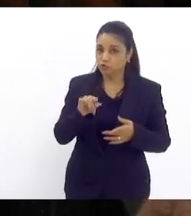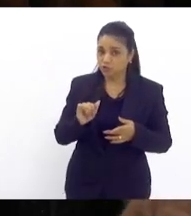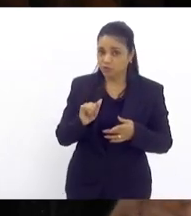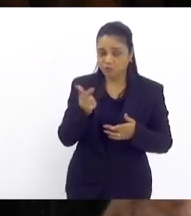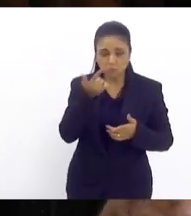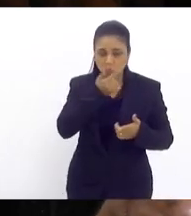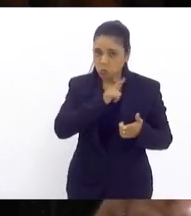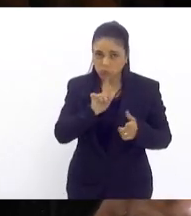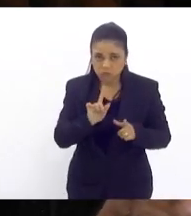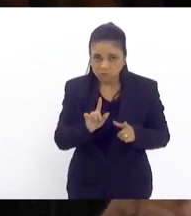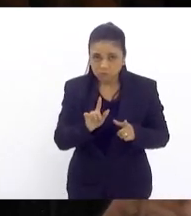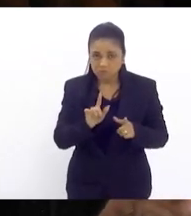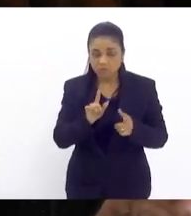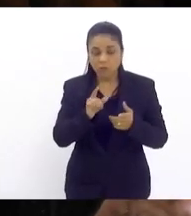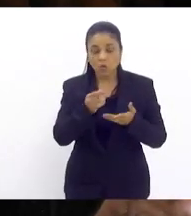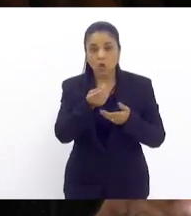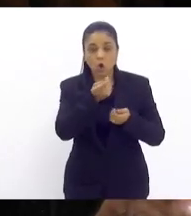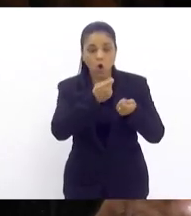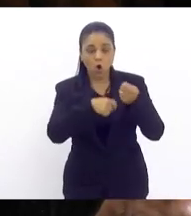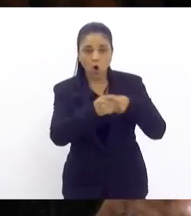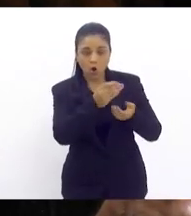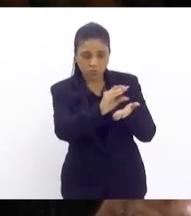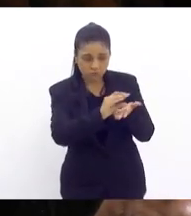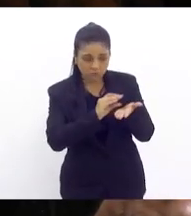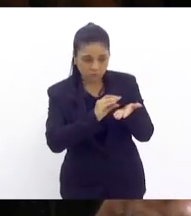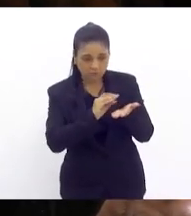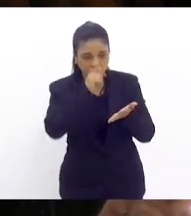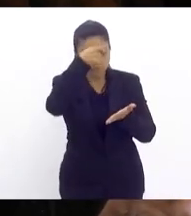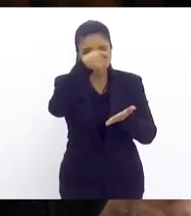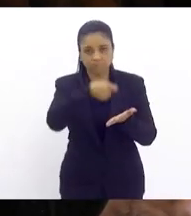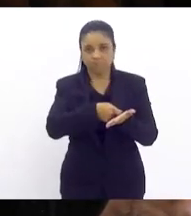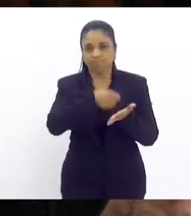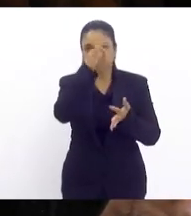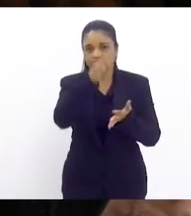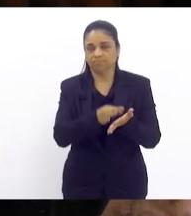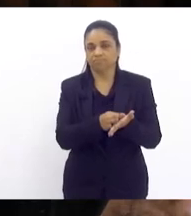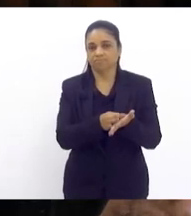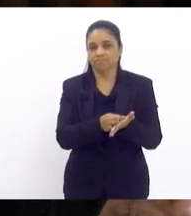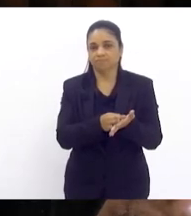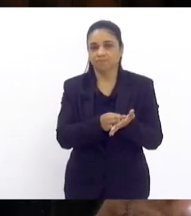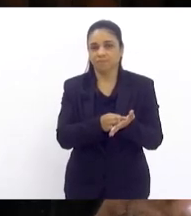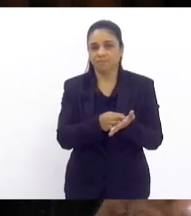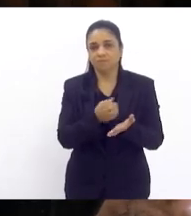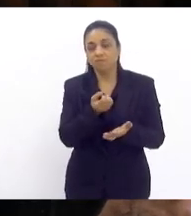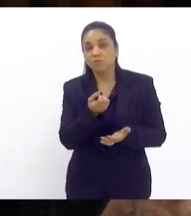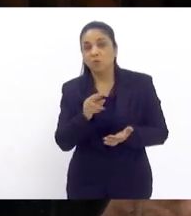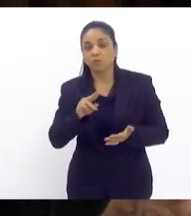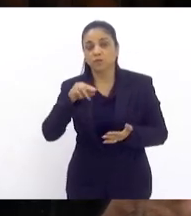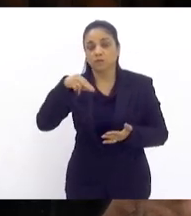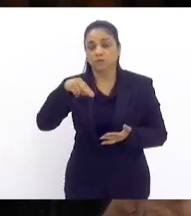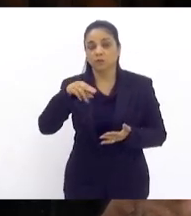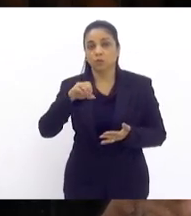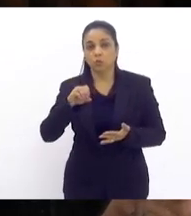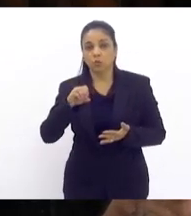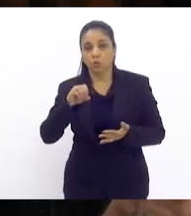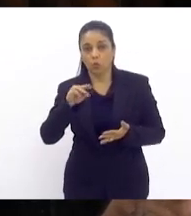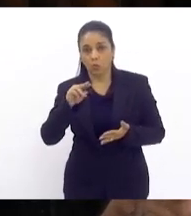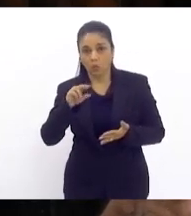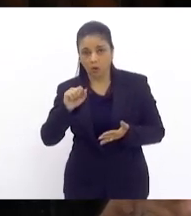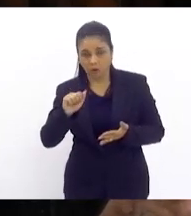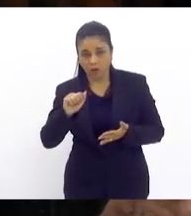fazer com orçamento fosse determinativo ou então que na lua mexer-se-mos lá